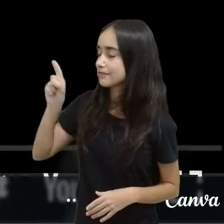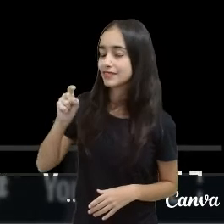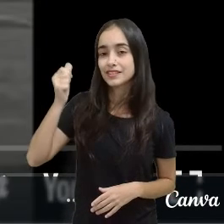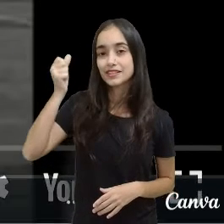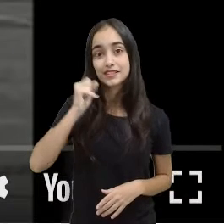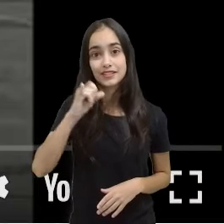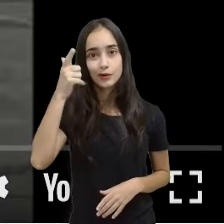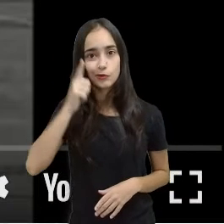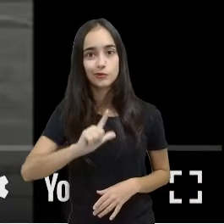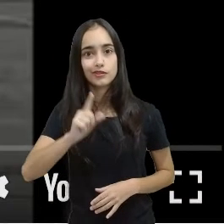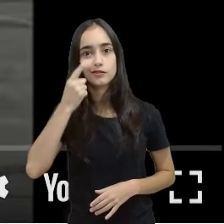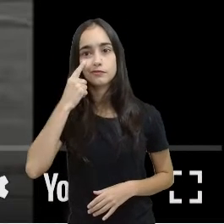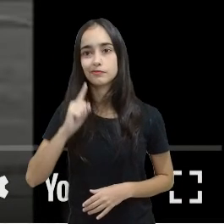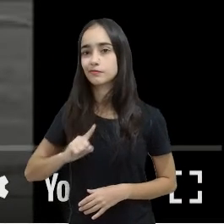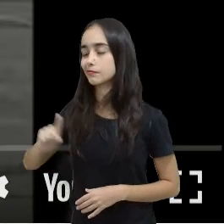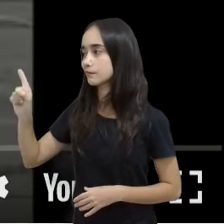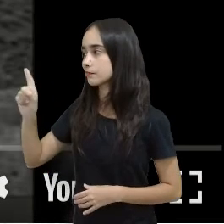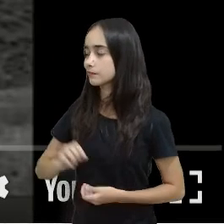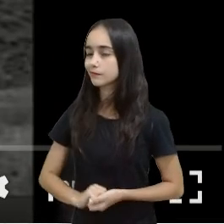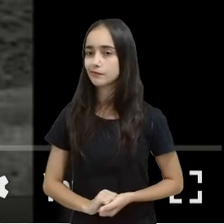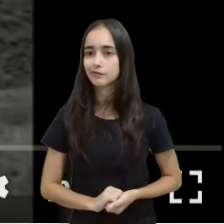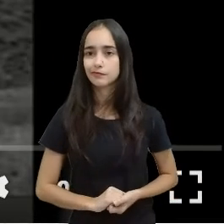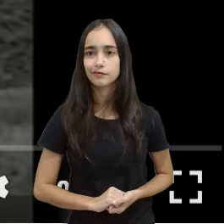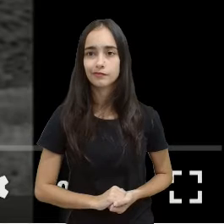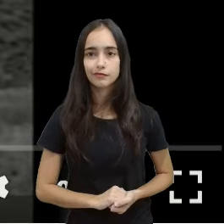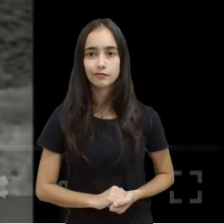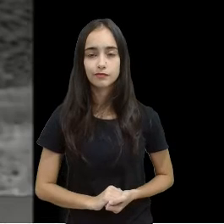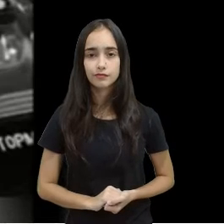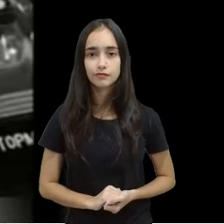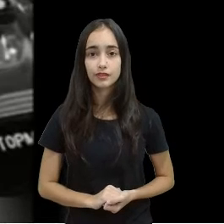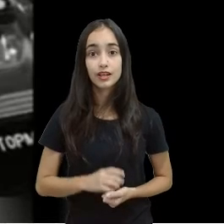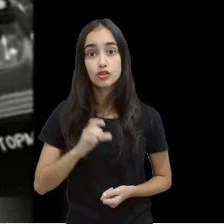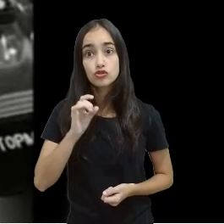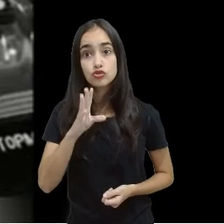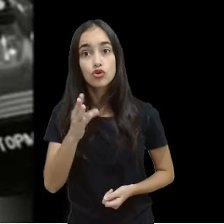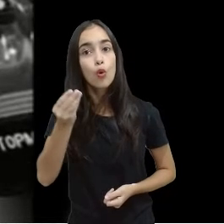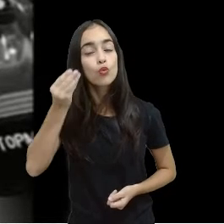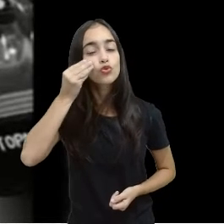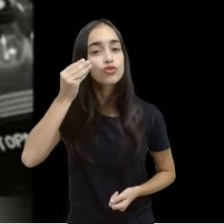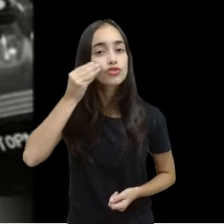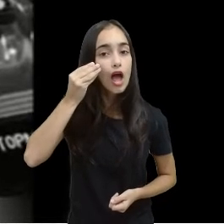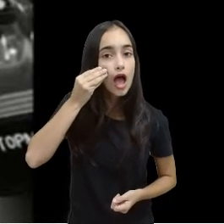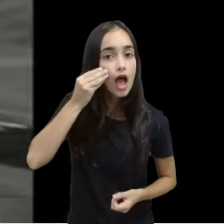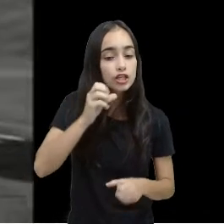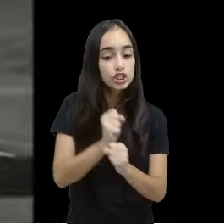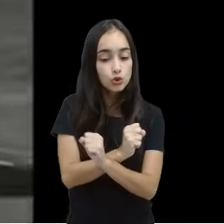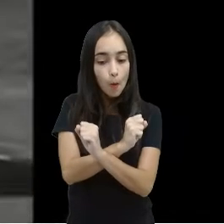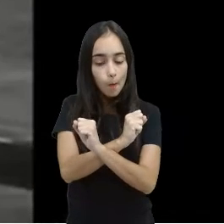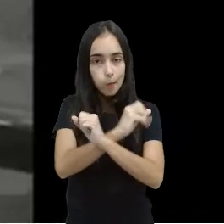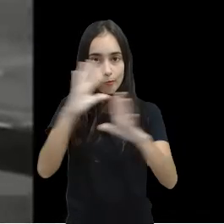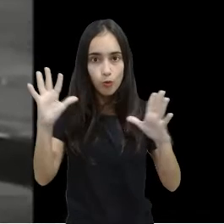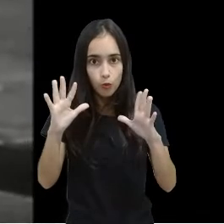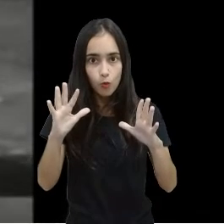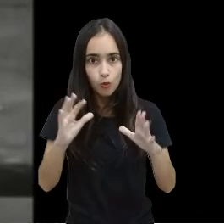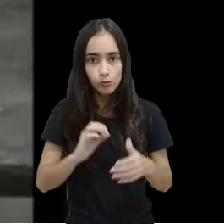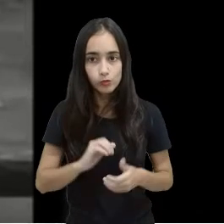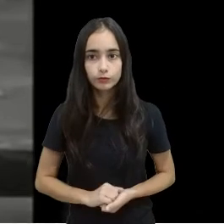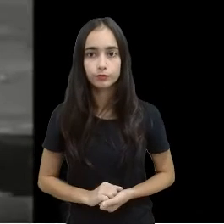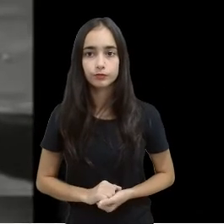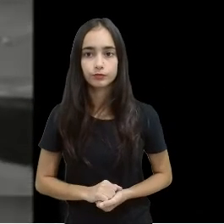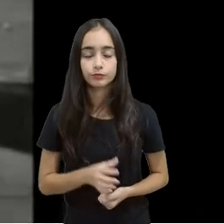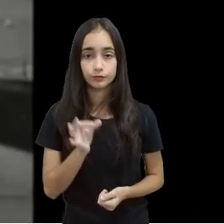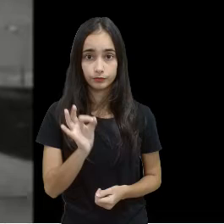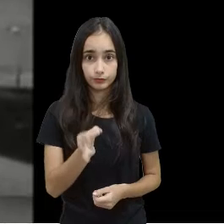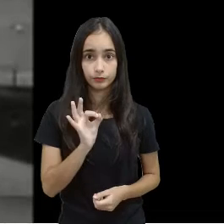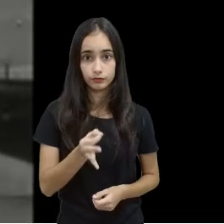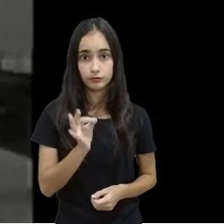vai. Isso aí. Então, presta atenção. Isso é um teste, né, de uma bomba atômica russa,